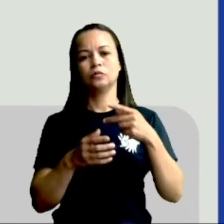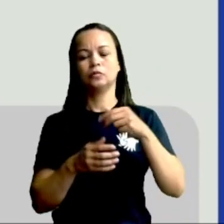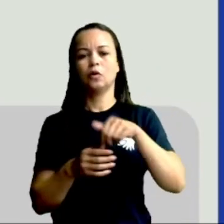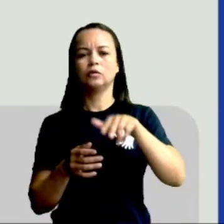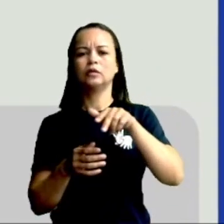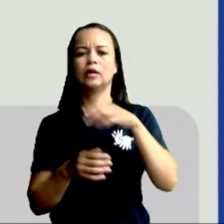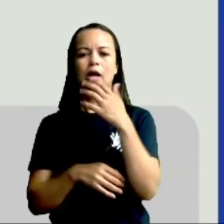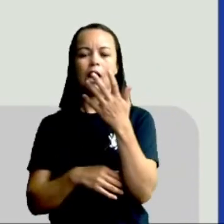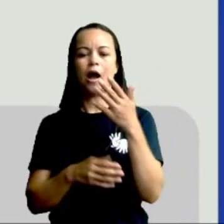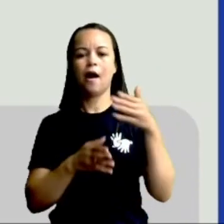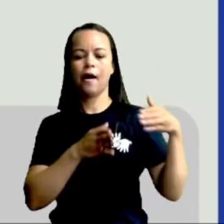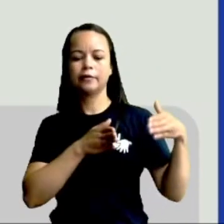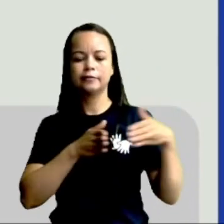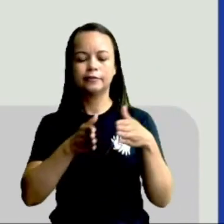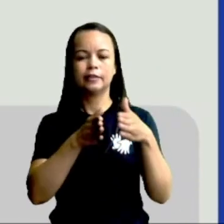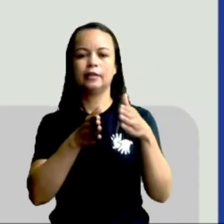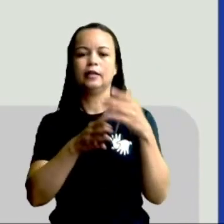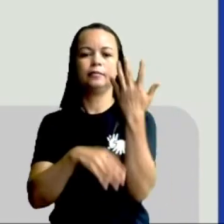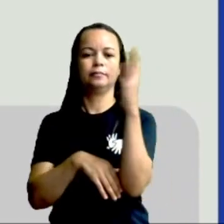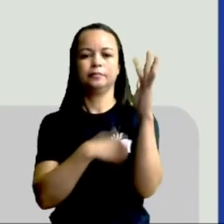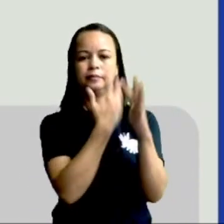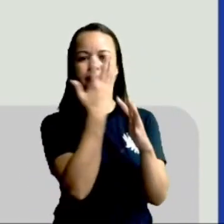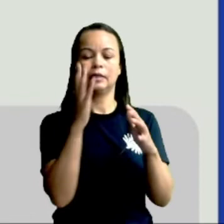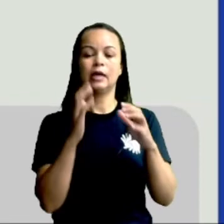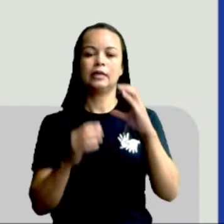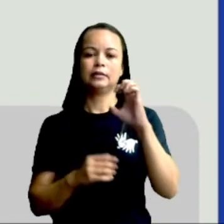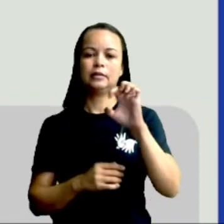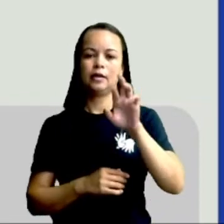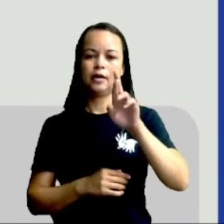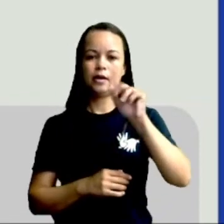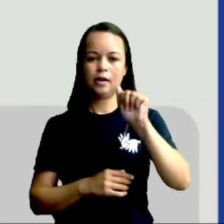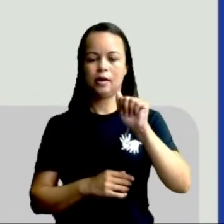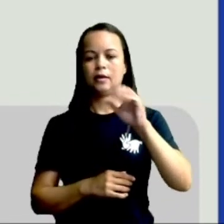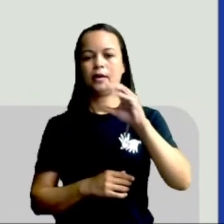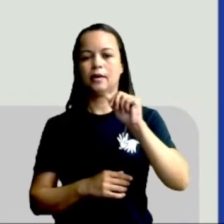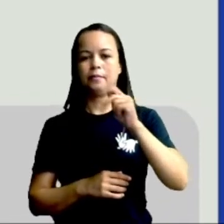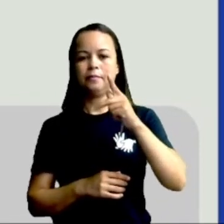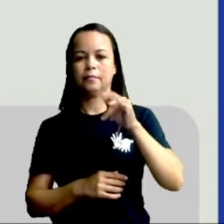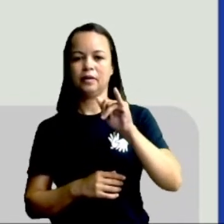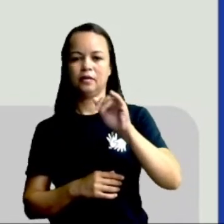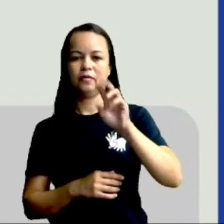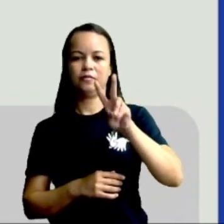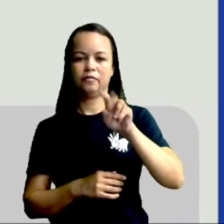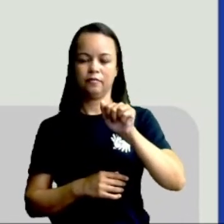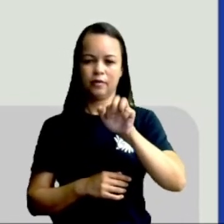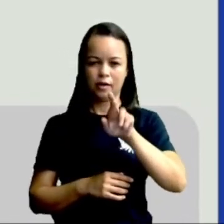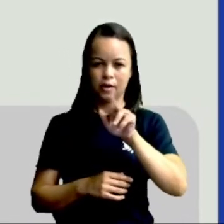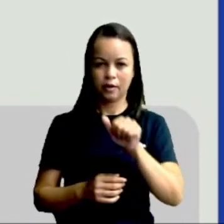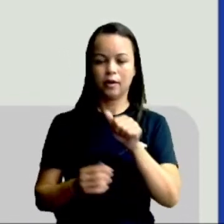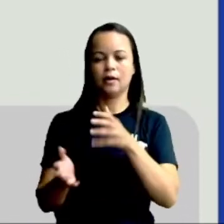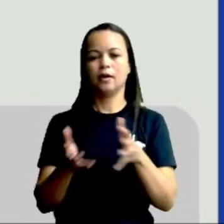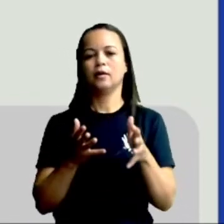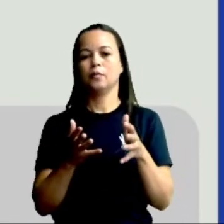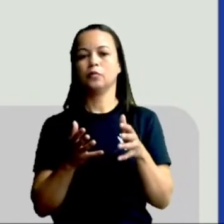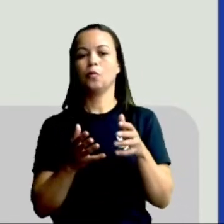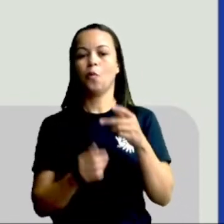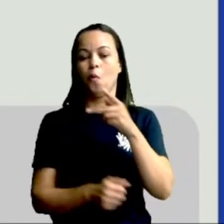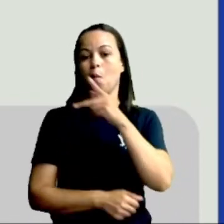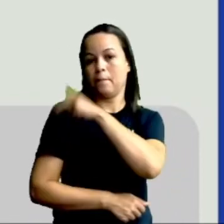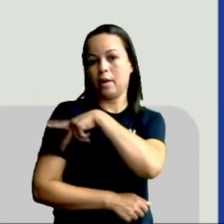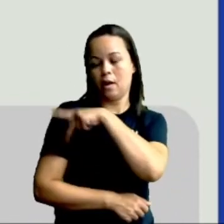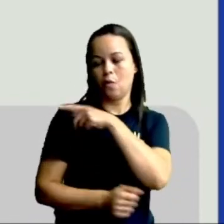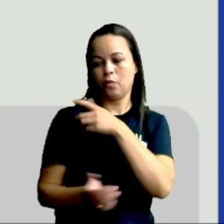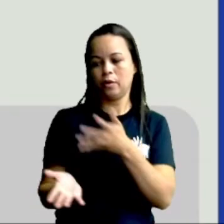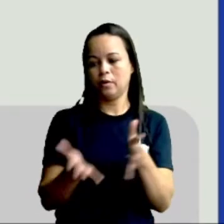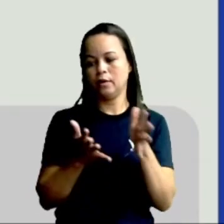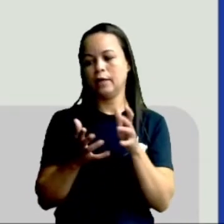Trilha da Mata Atlântica e a Serra da Capivara, no Piauí. Este que é um dos principais parques arqueológicos do